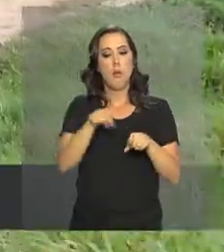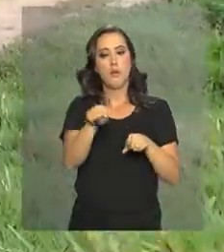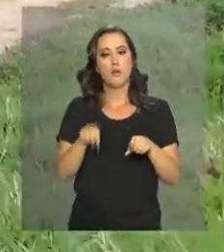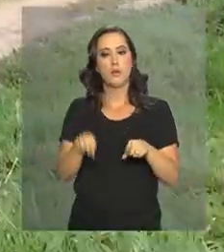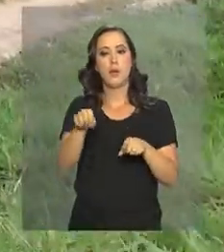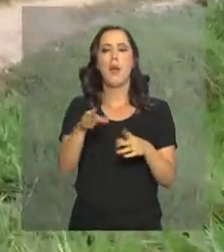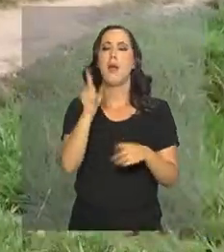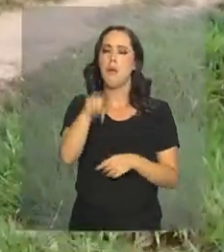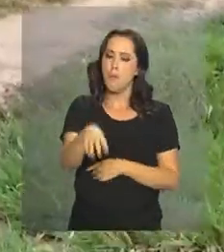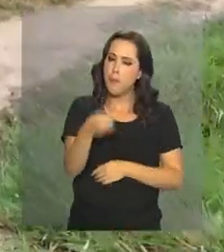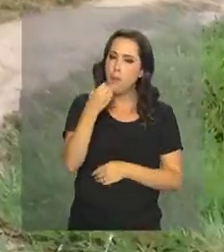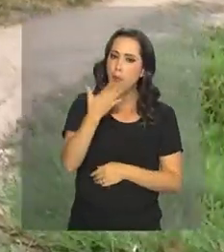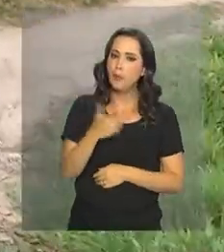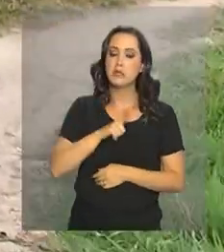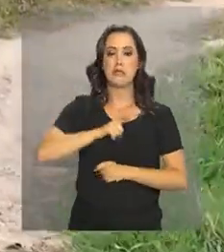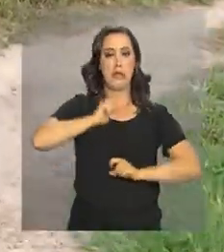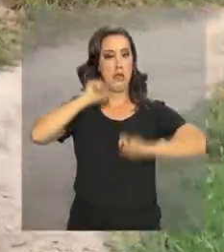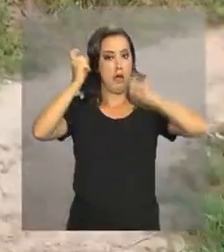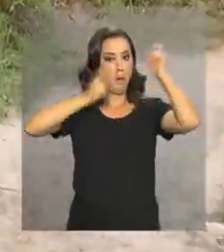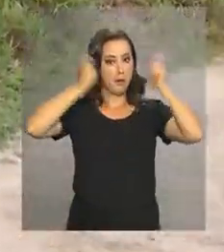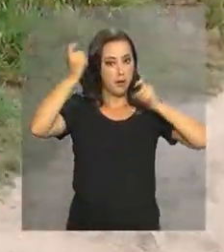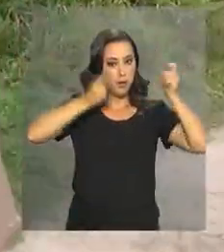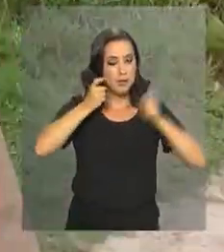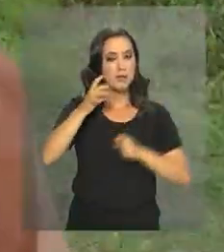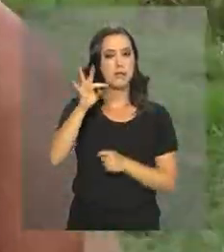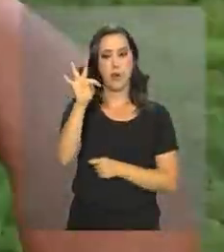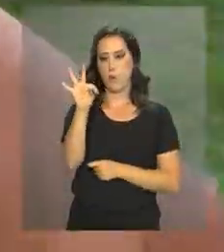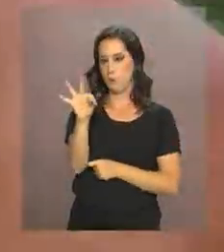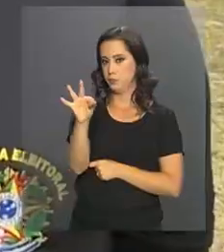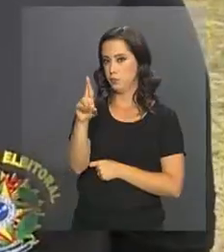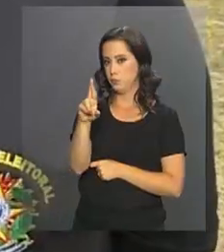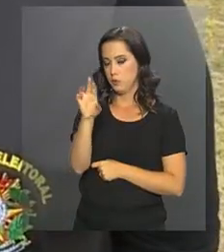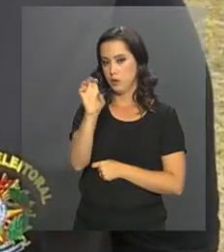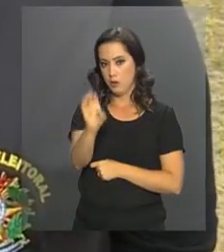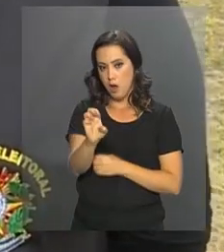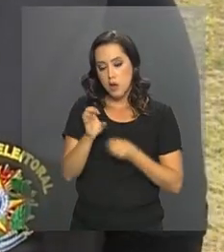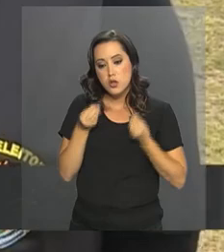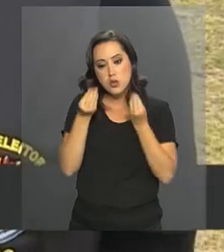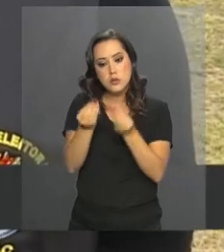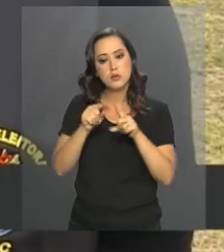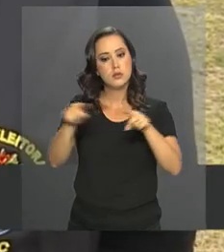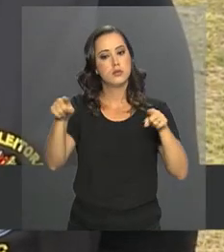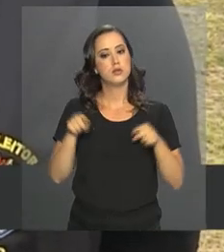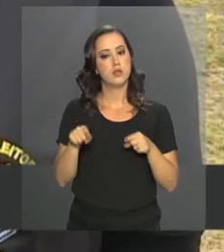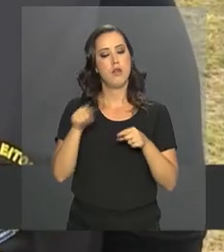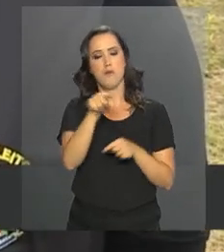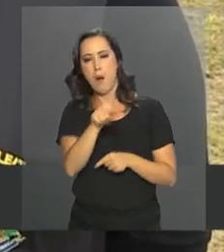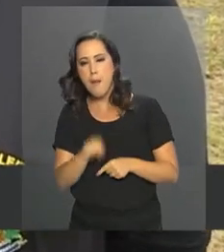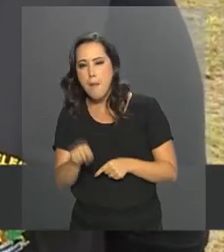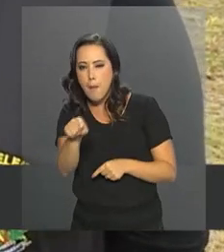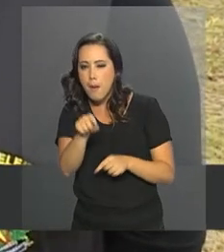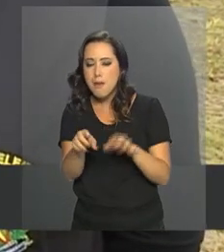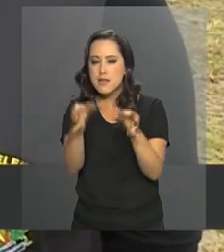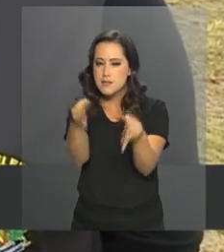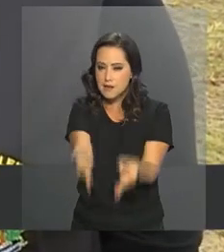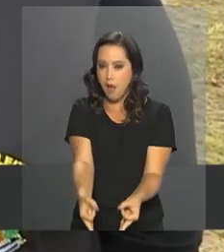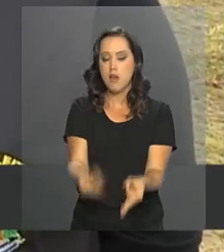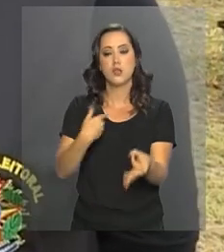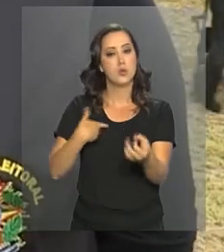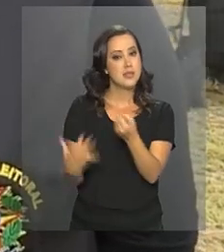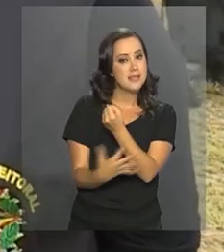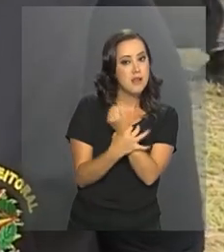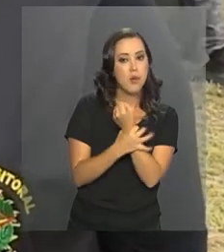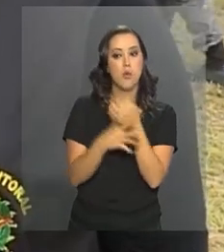têm essa preocupação dodô tr é de levar as urnas de forma segura que garantam o exercício